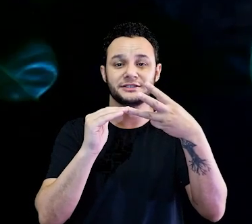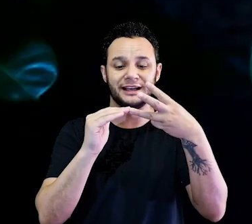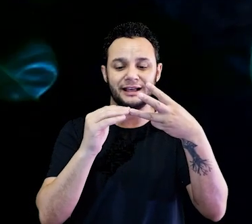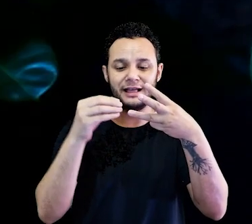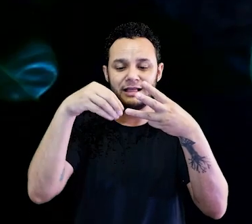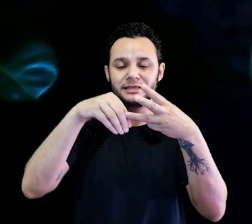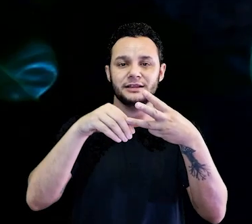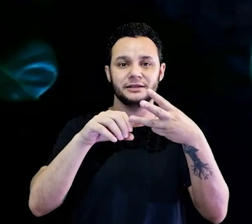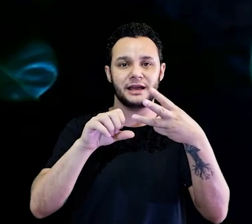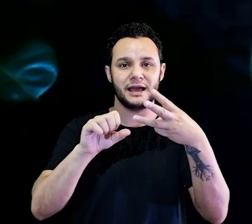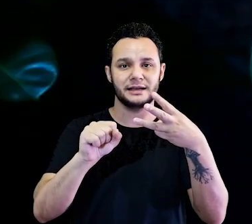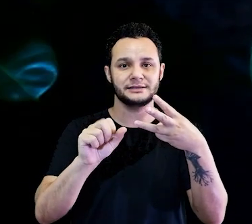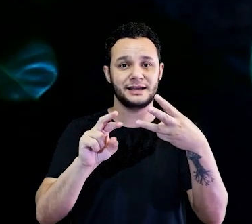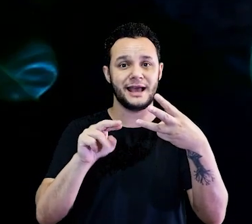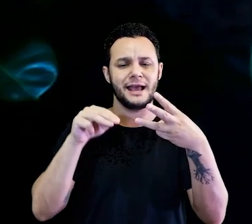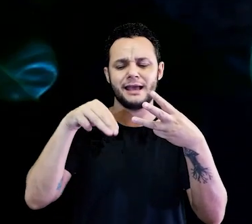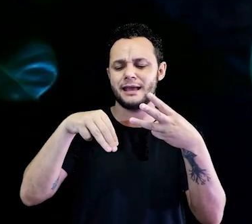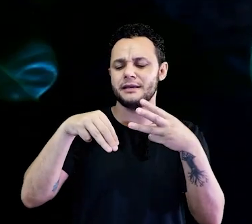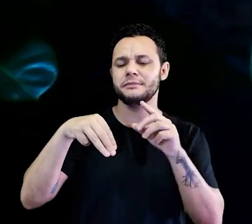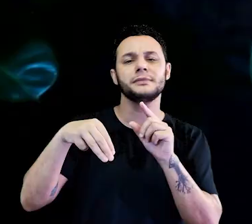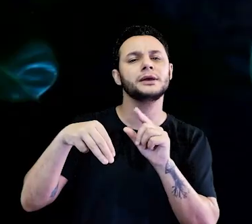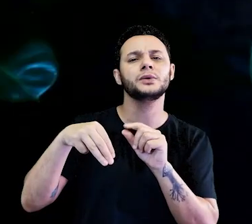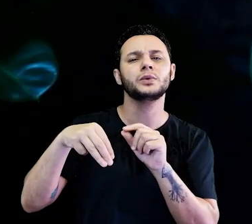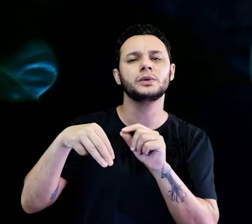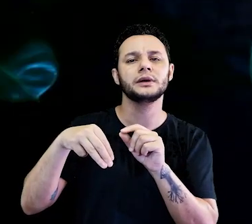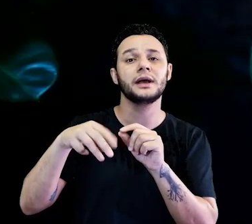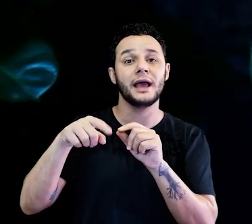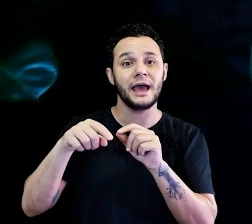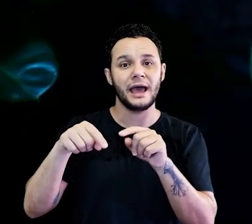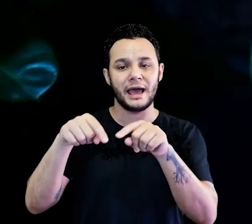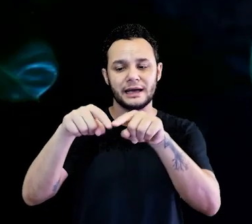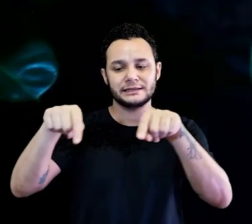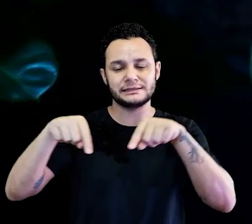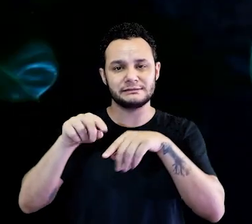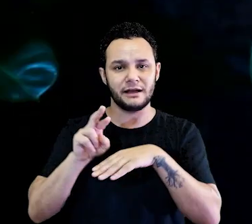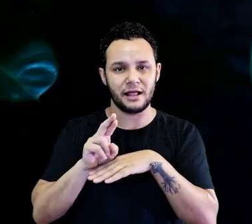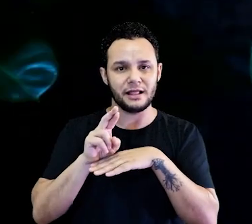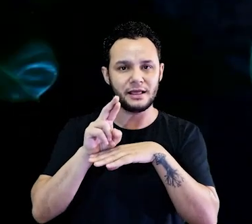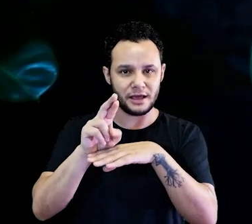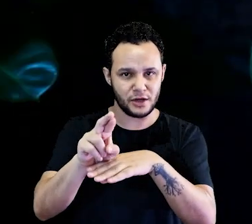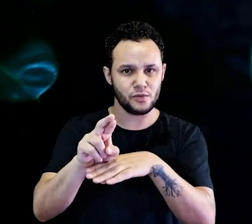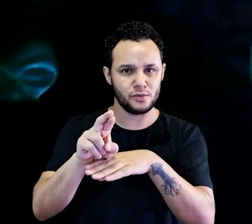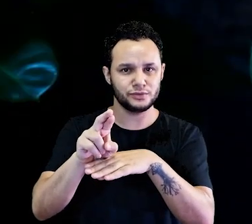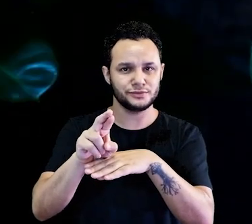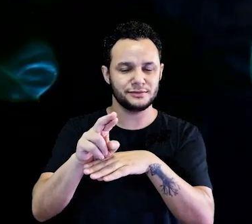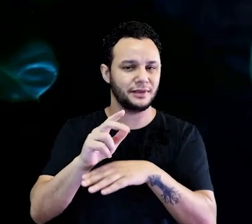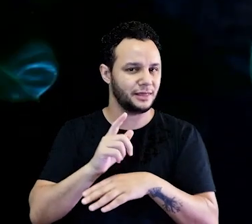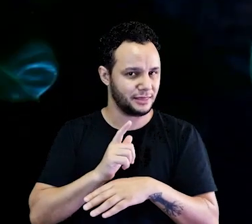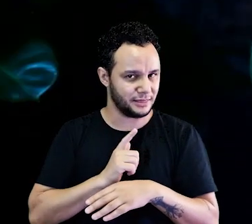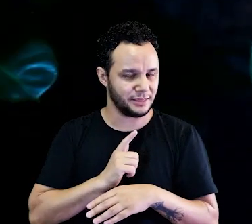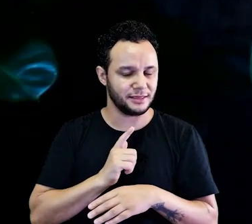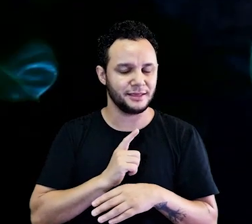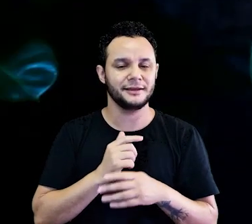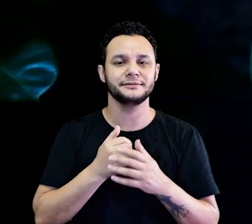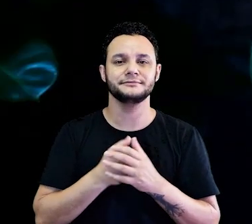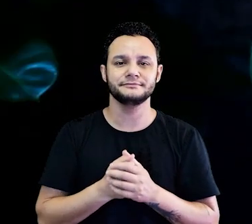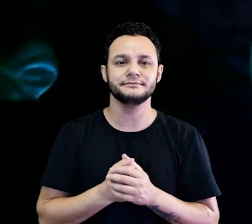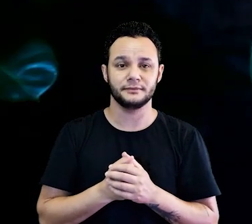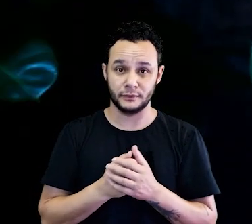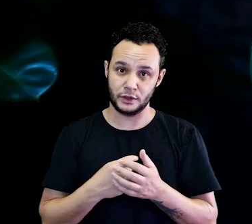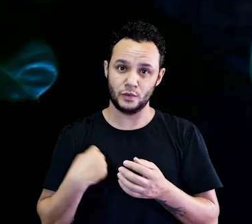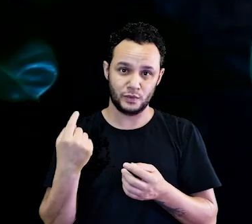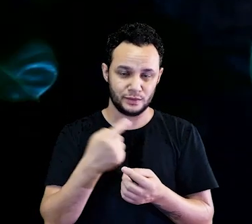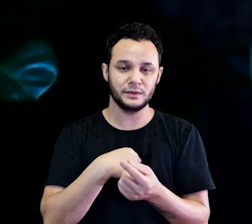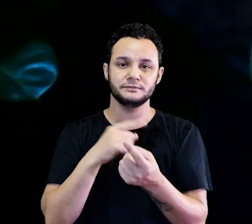está o PDDE SRM, que é o PDDE para, né, as salas de recursos multifuncionais,